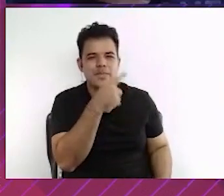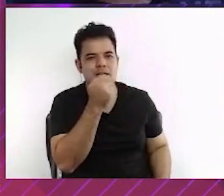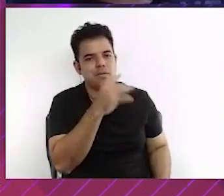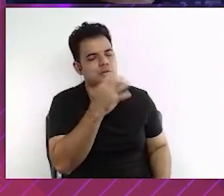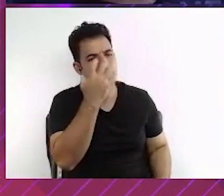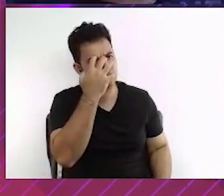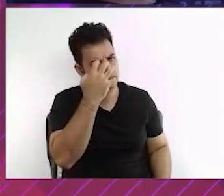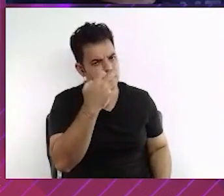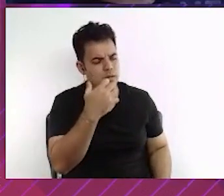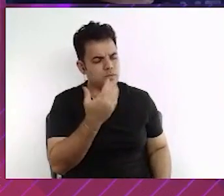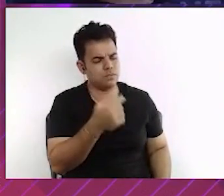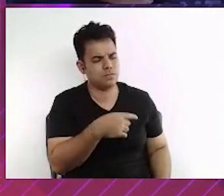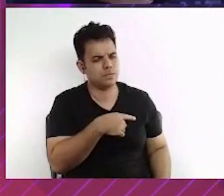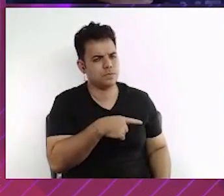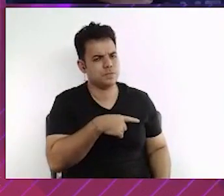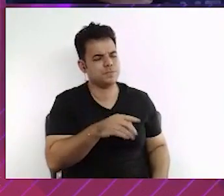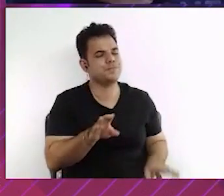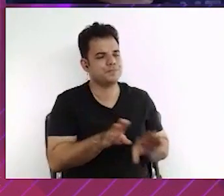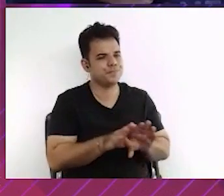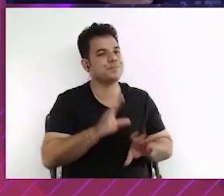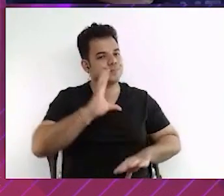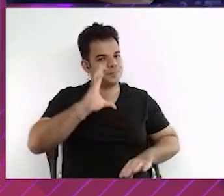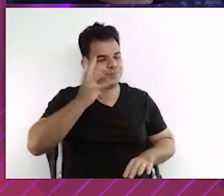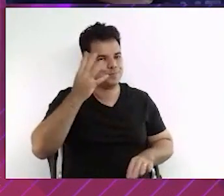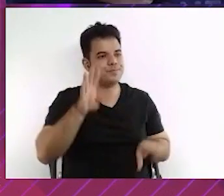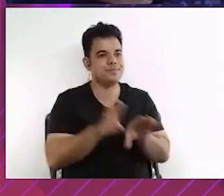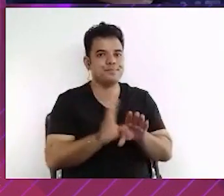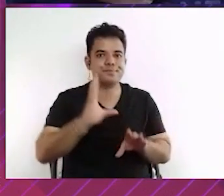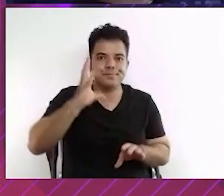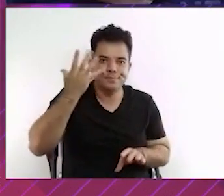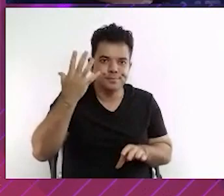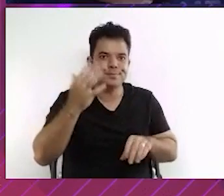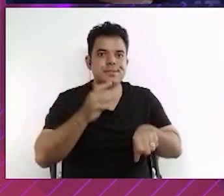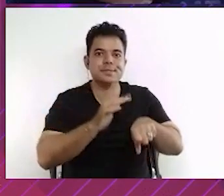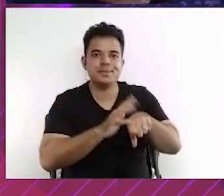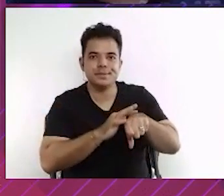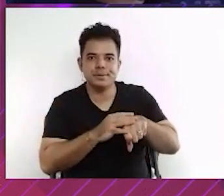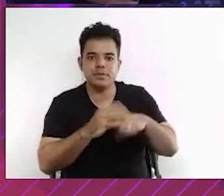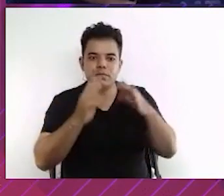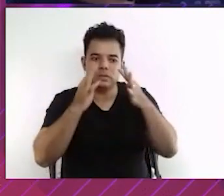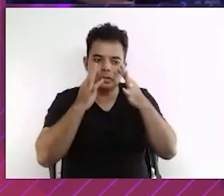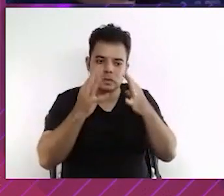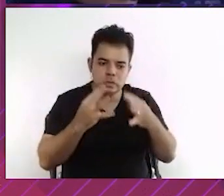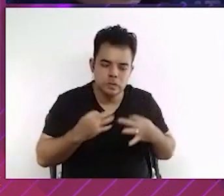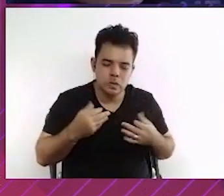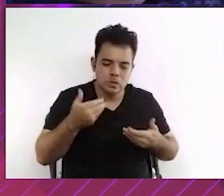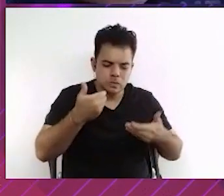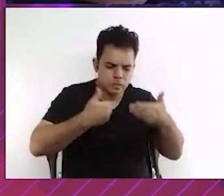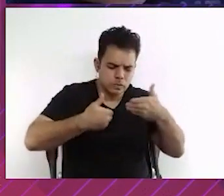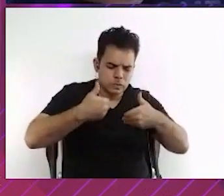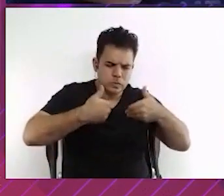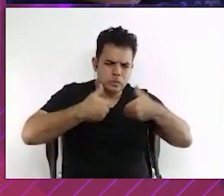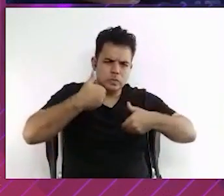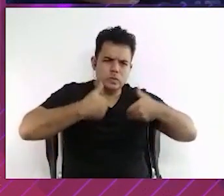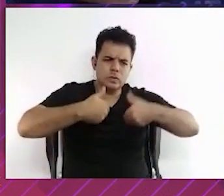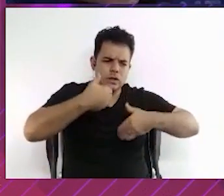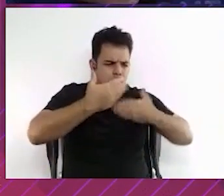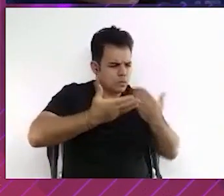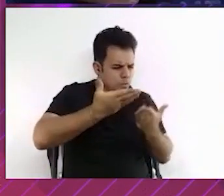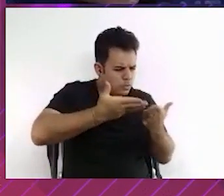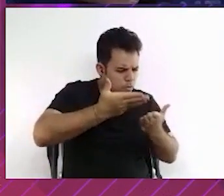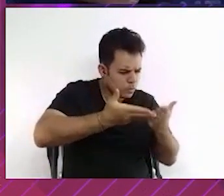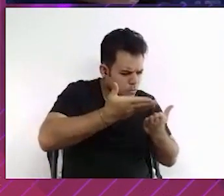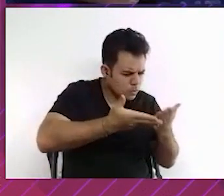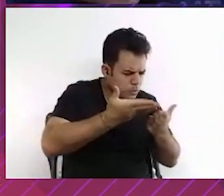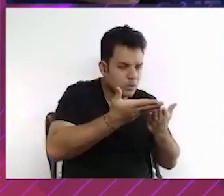delicado. E é que a gente está vulnerável, a gente precisa de toda atenção e cuidado. E aí, normalmente, a gente acha, quando a gente está